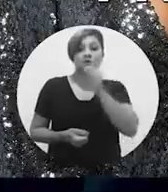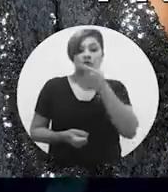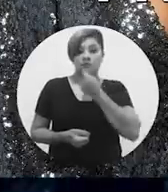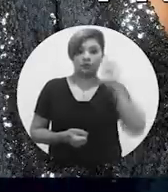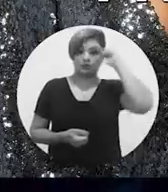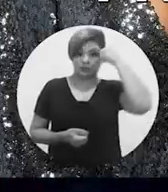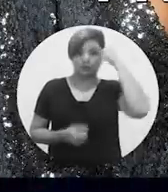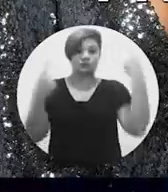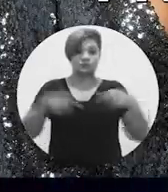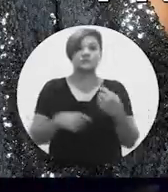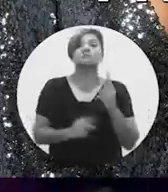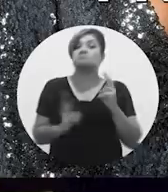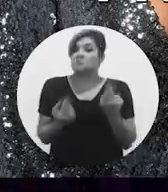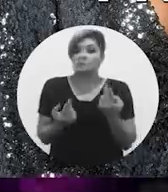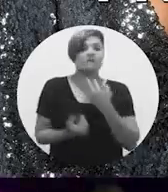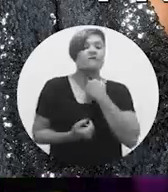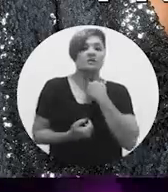Quando a preta ou vupeta